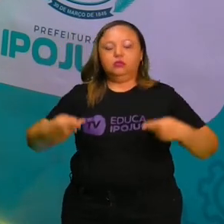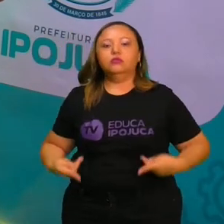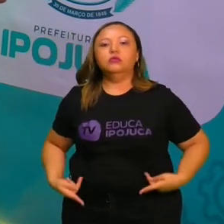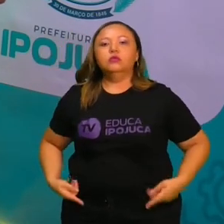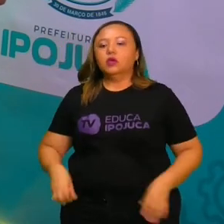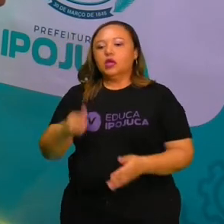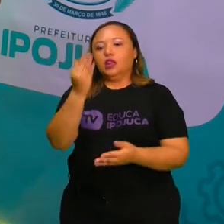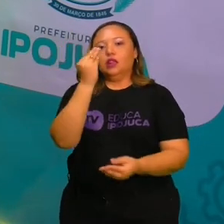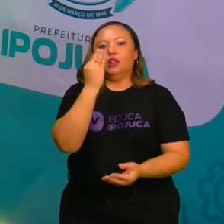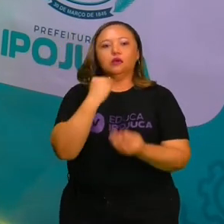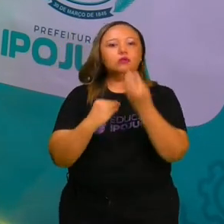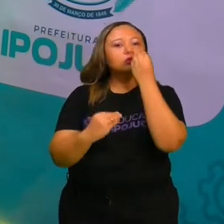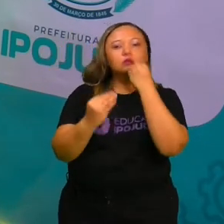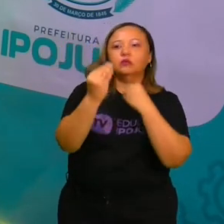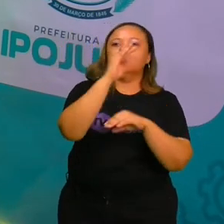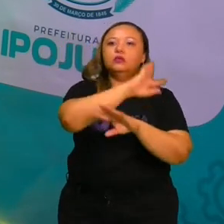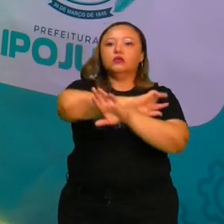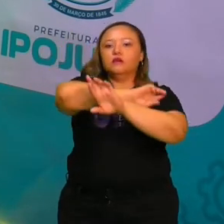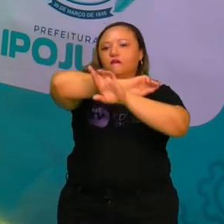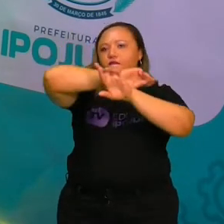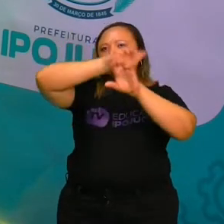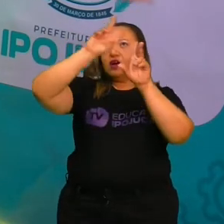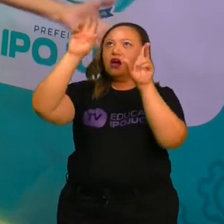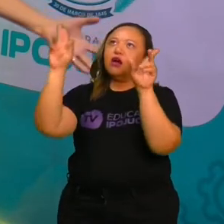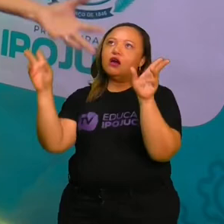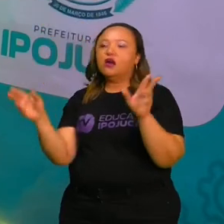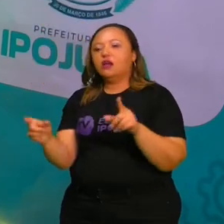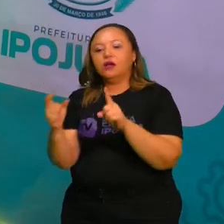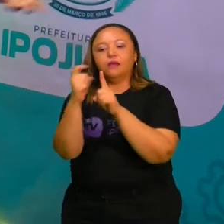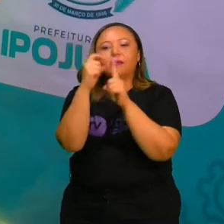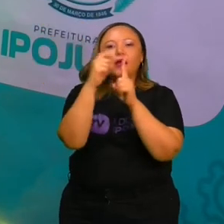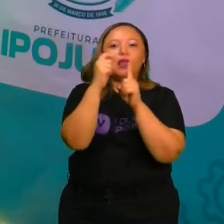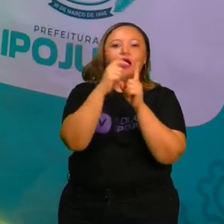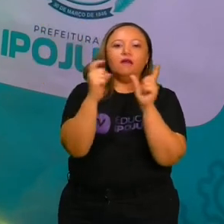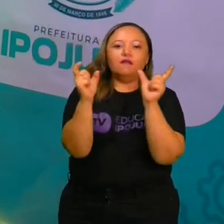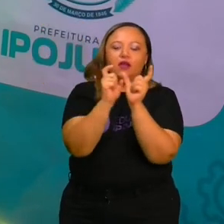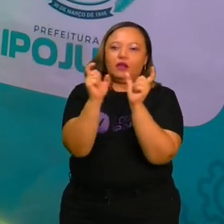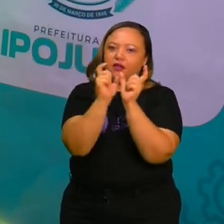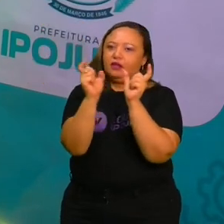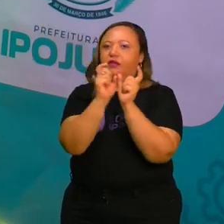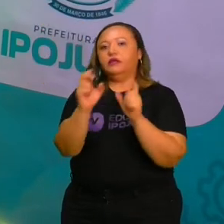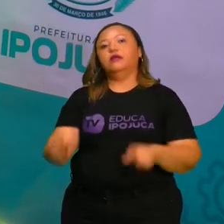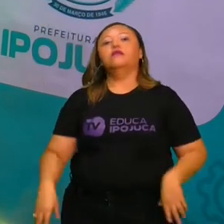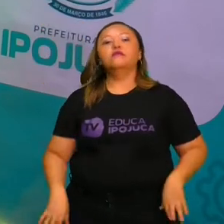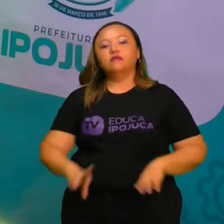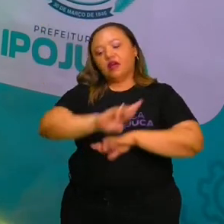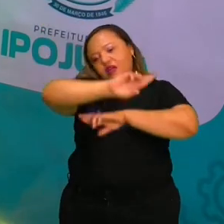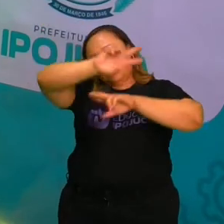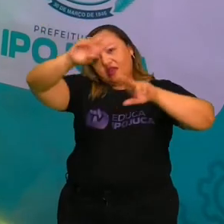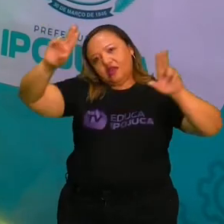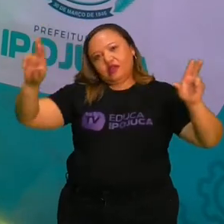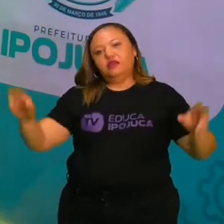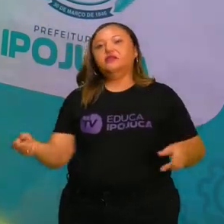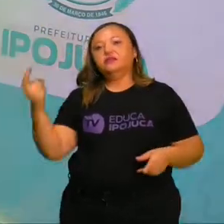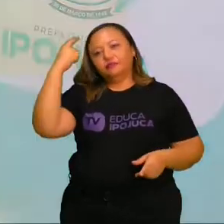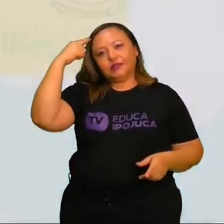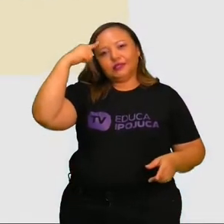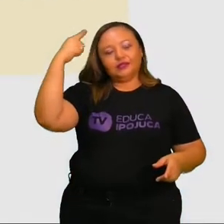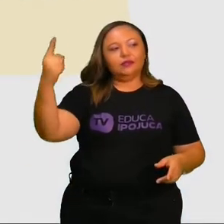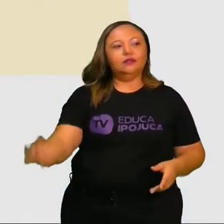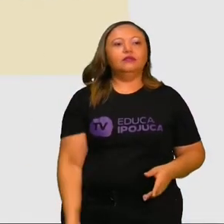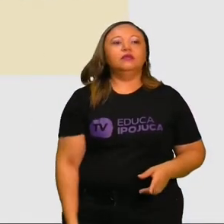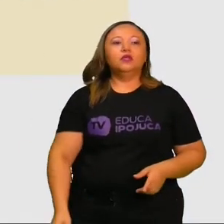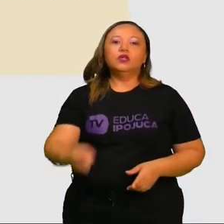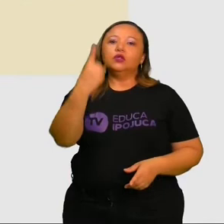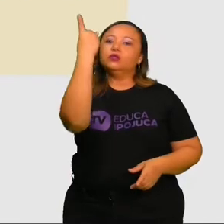comidas. Dá para fazer todas as palavras que a gente pensar e quiser formar. Então vamos lá.